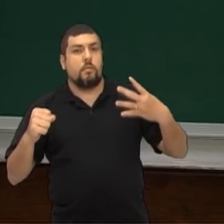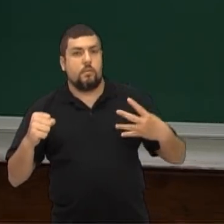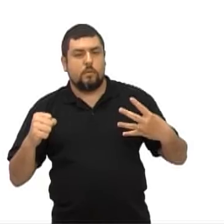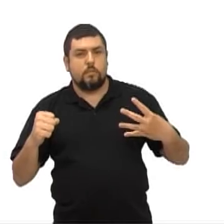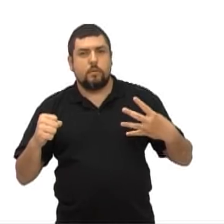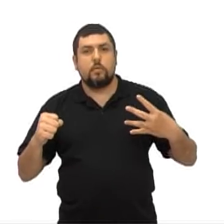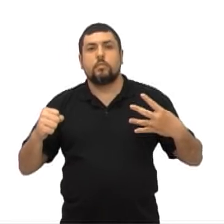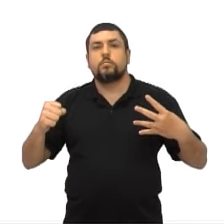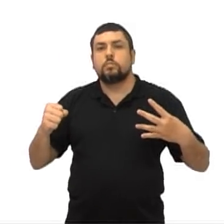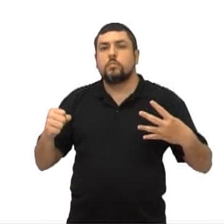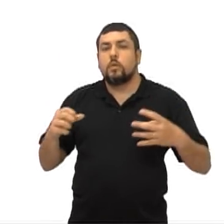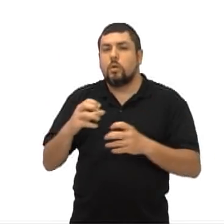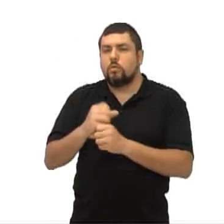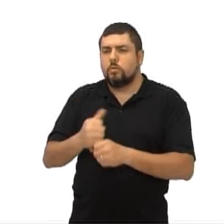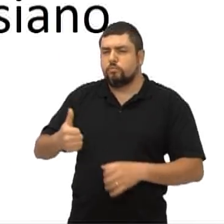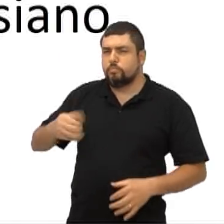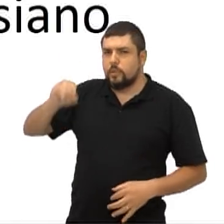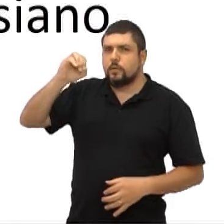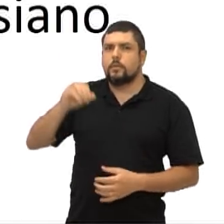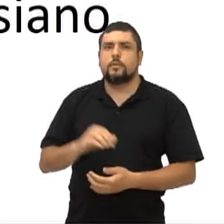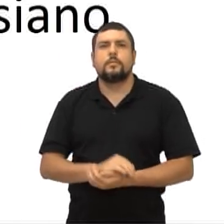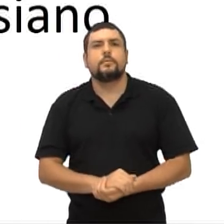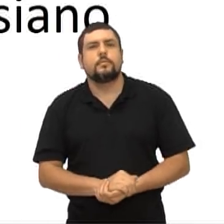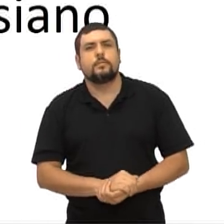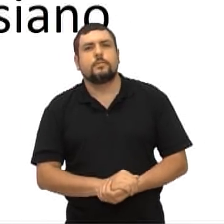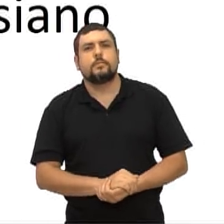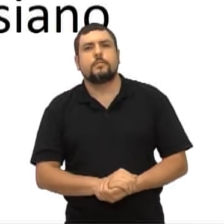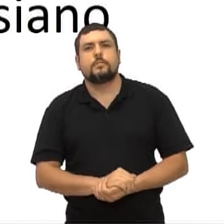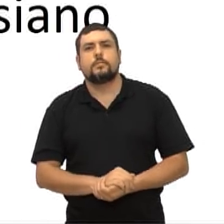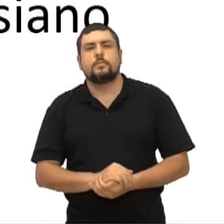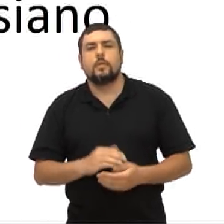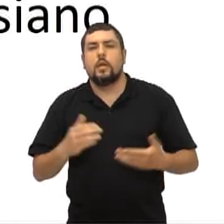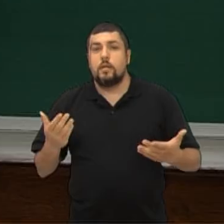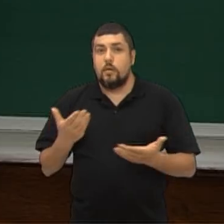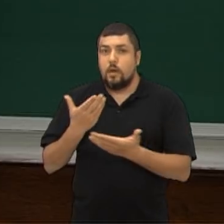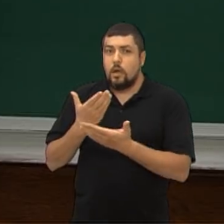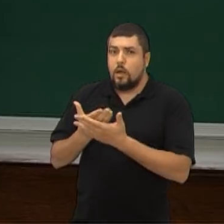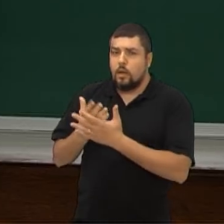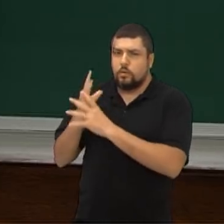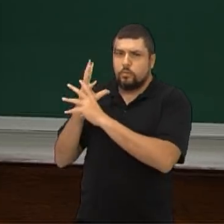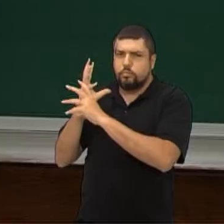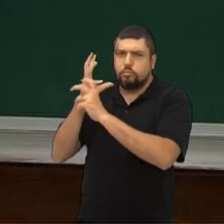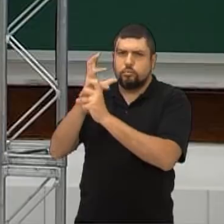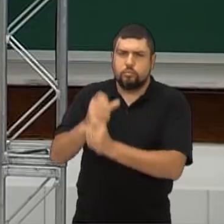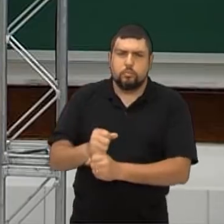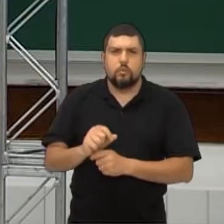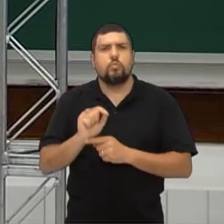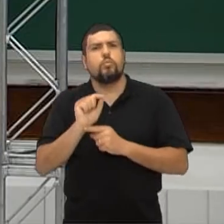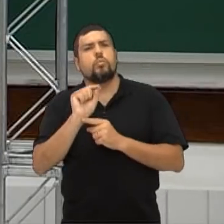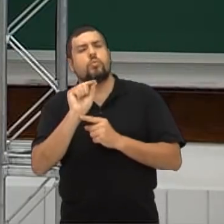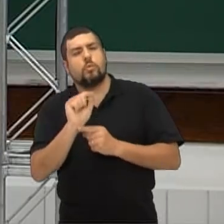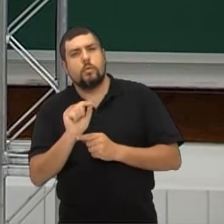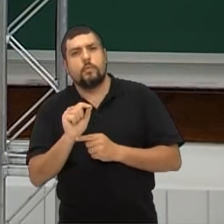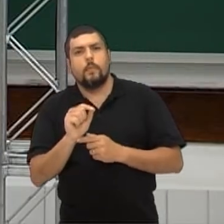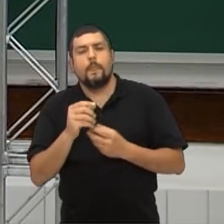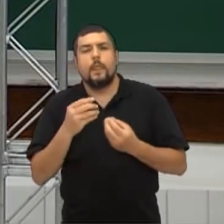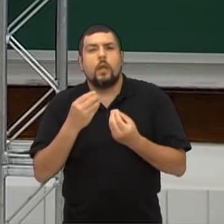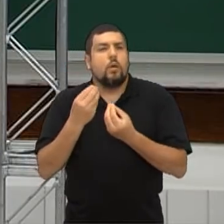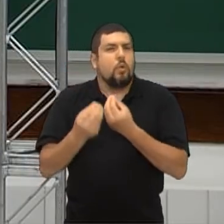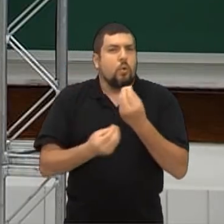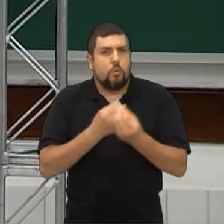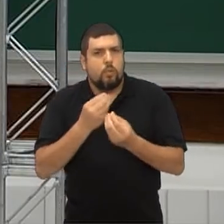4 horas, o aluno nota 10. Então, o que a gente estudou nessa aula? A gente estudou a construção